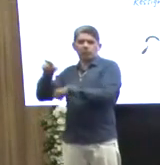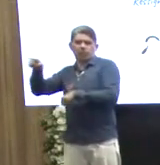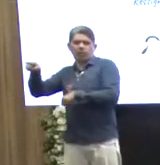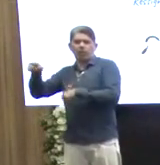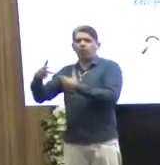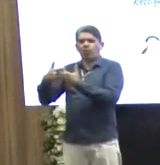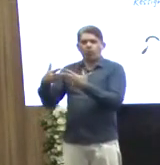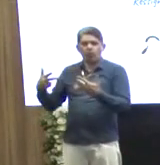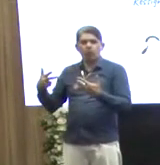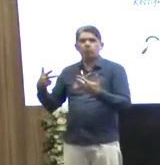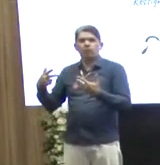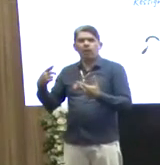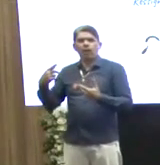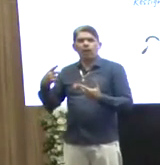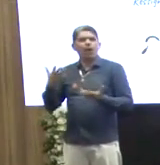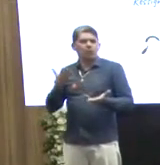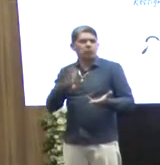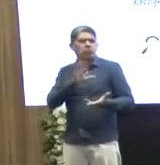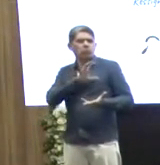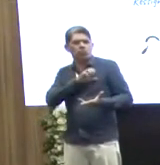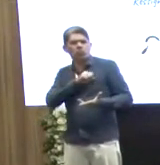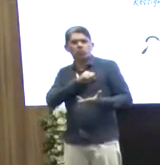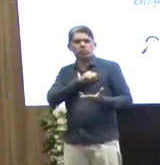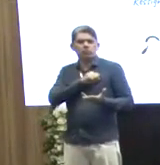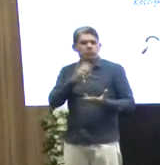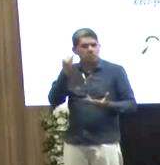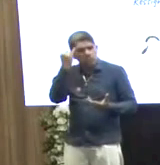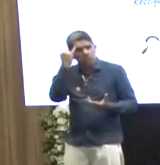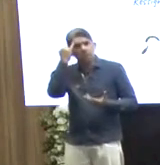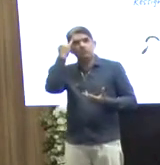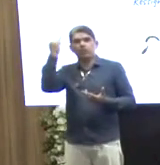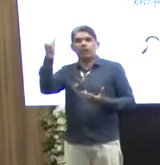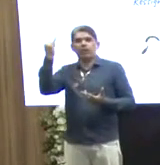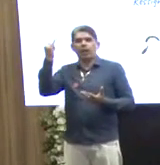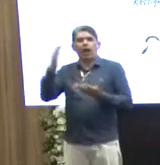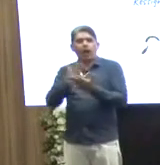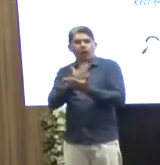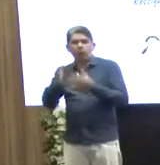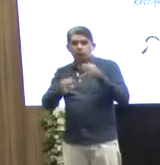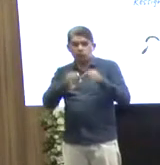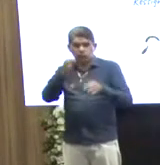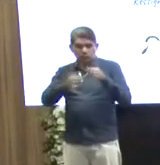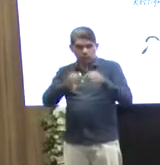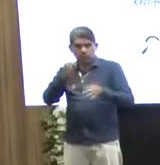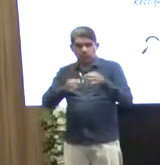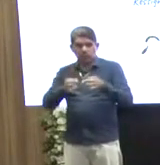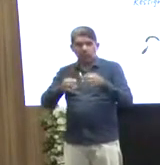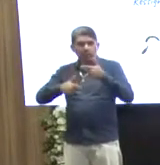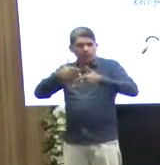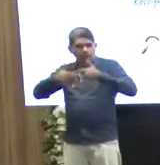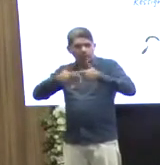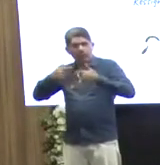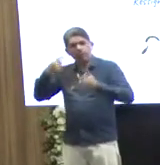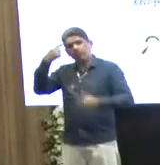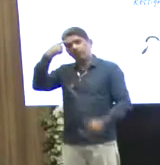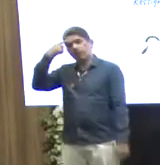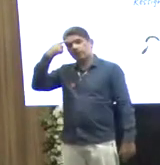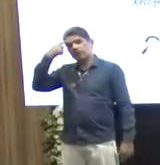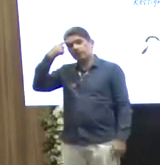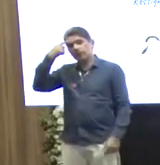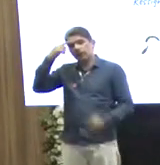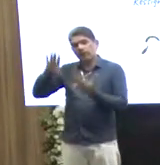esses movimentos, as nossas organizações, a luta dos docentes, das docentes, tensionam o Estado. Tensiona